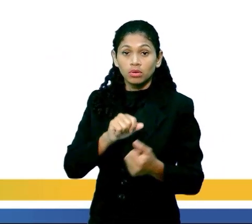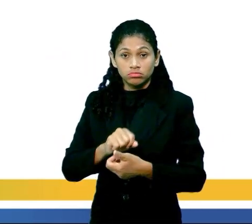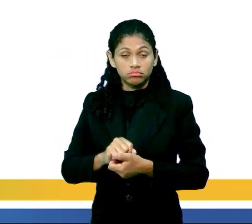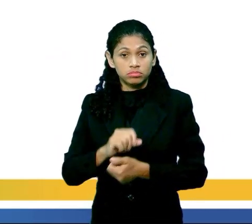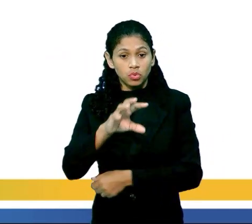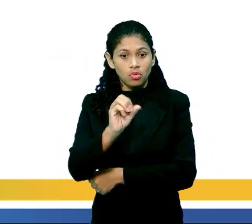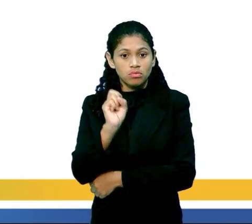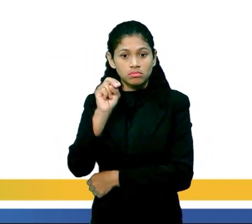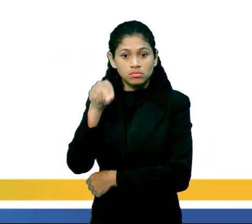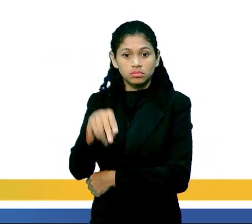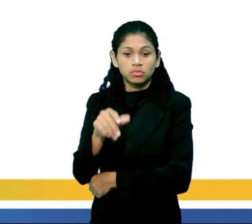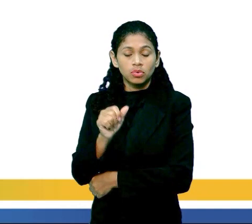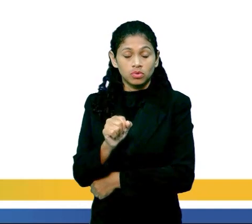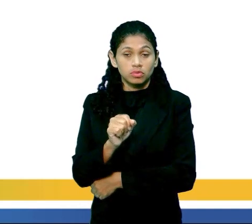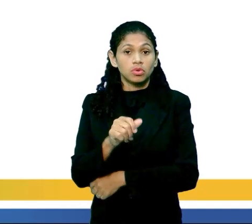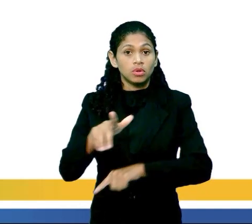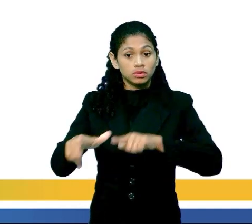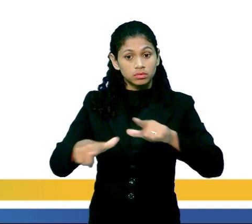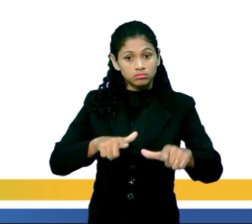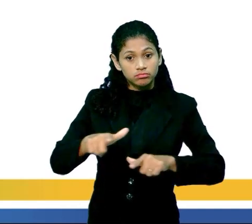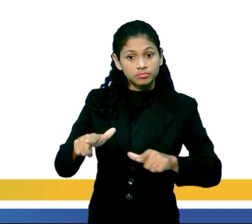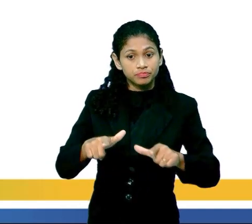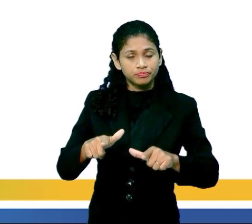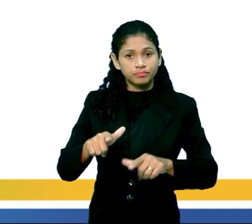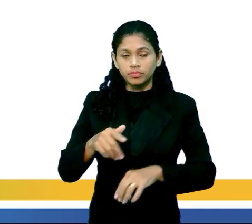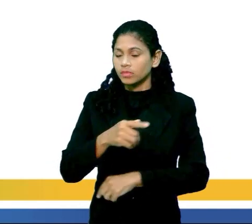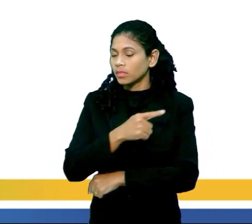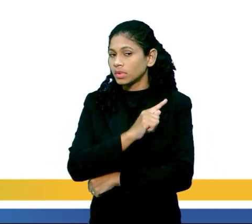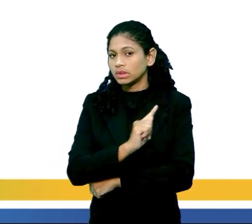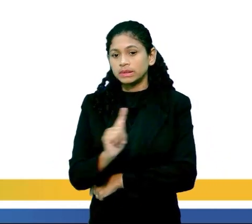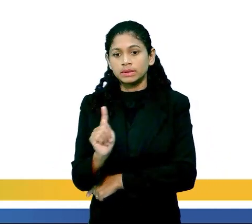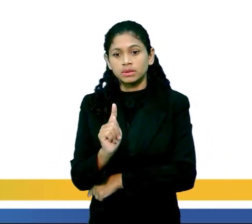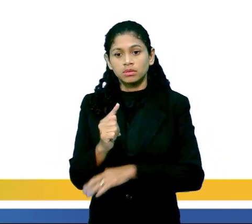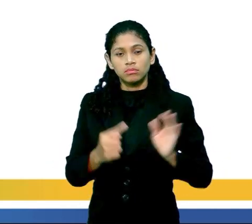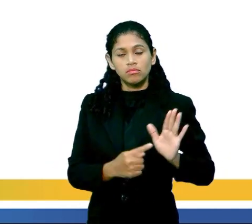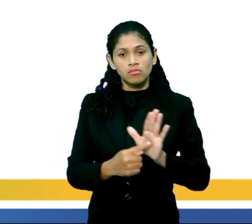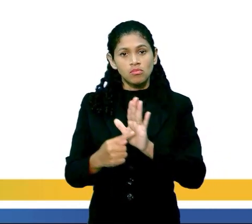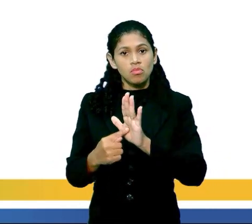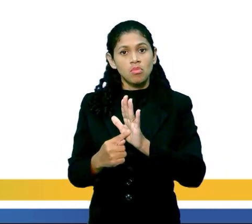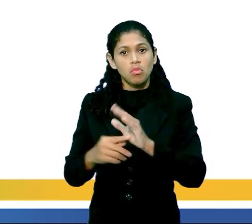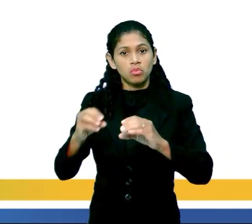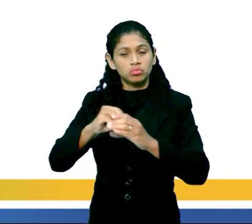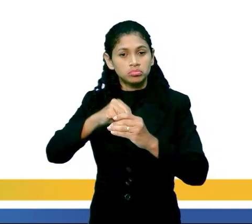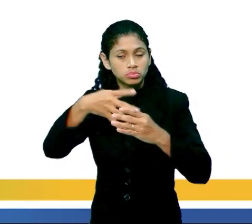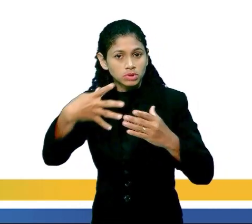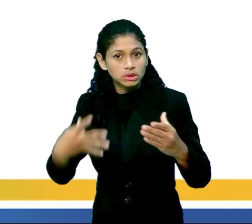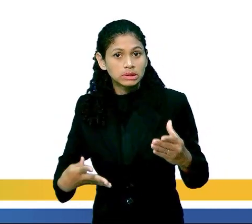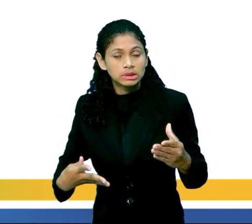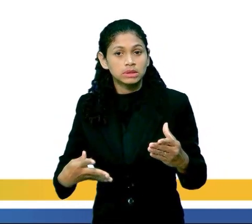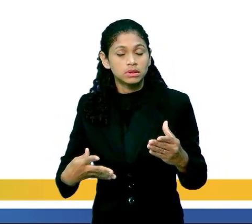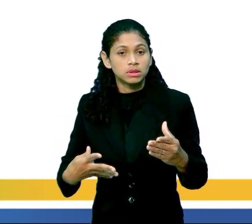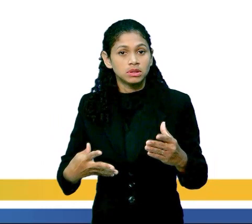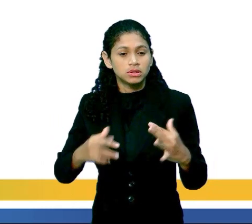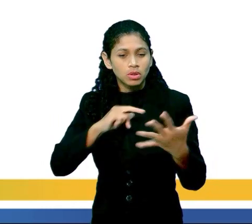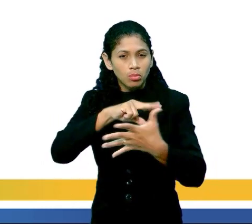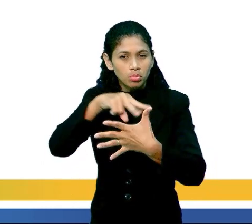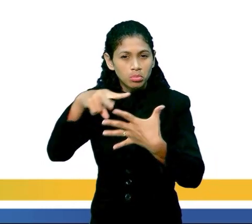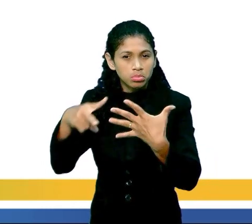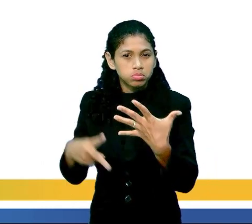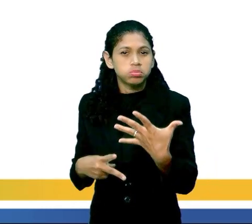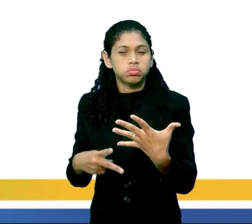ONGs atuam, segundo a autora, não apresenta um caráter pluralista. Letra